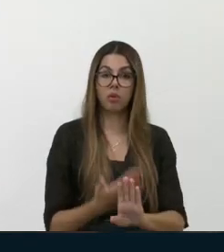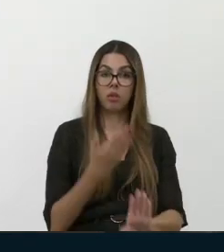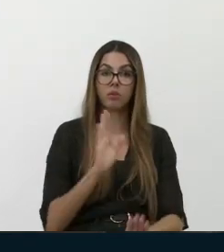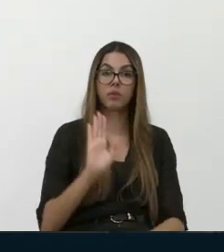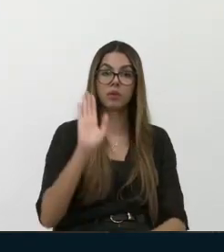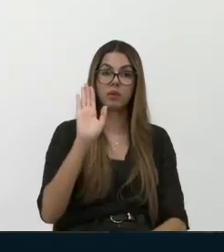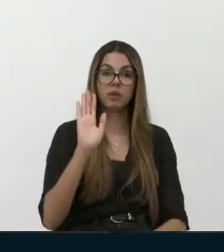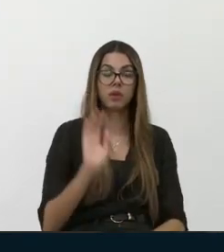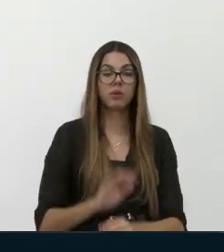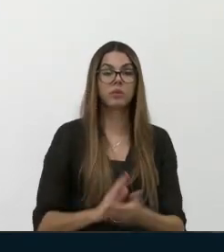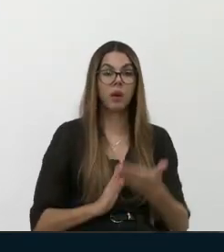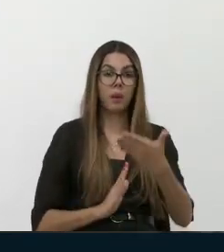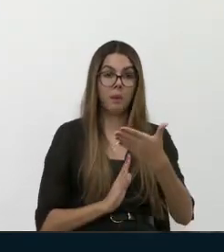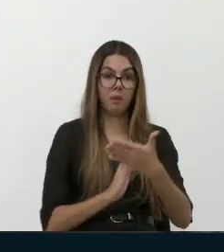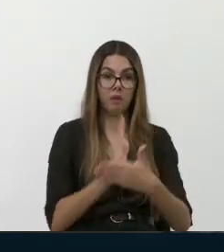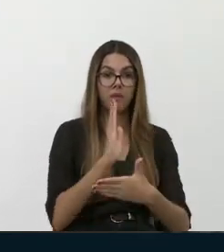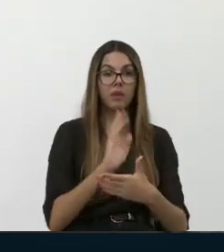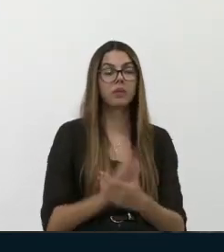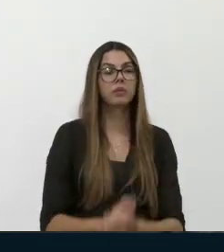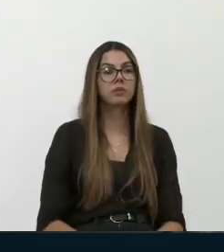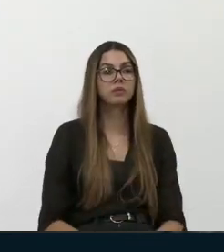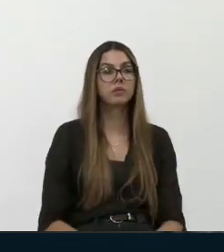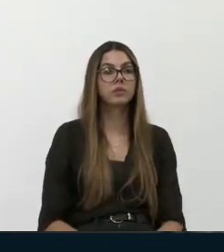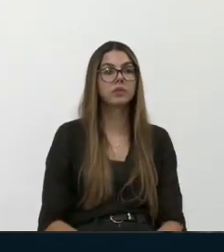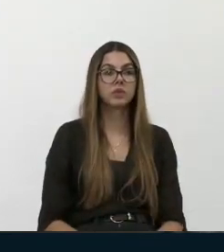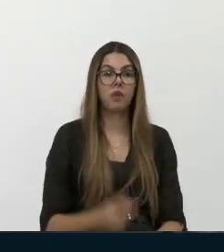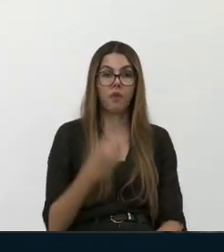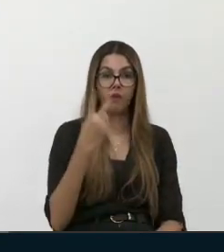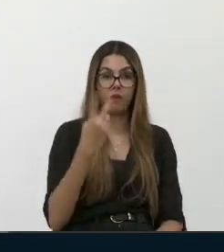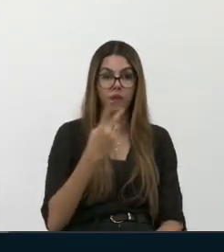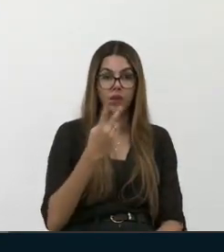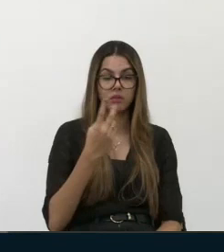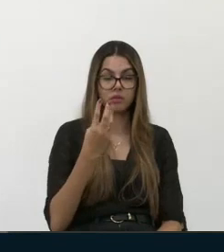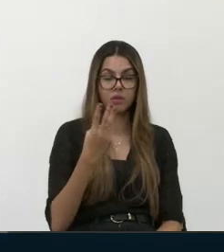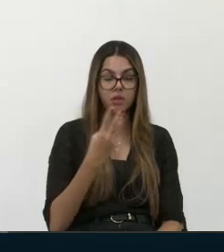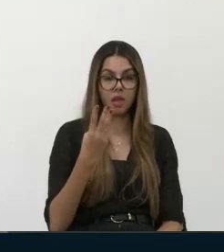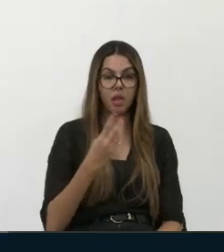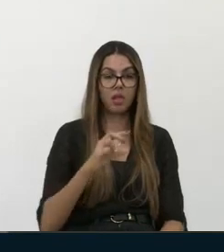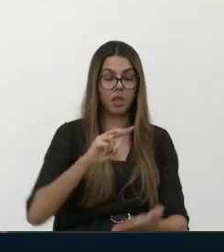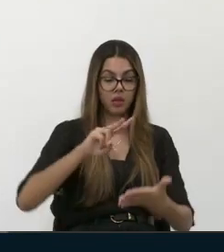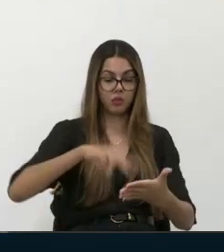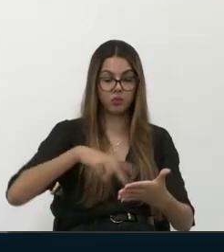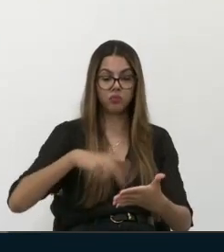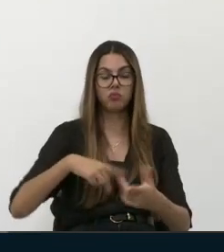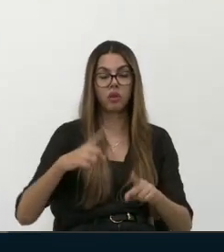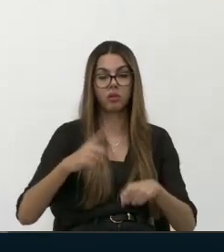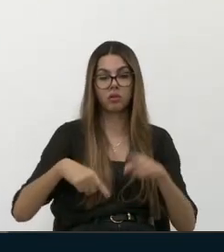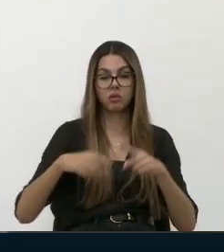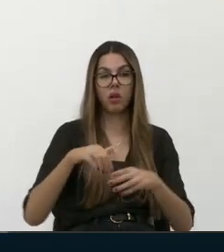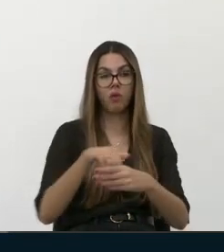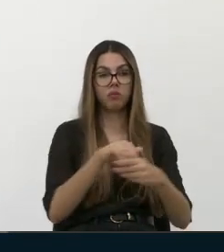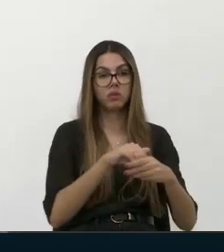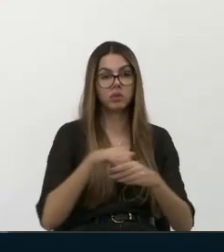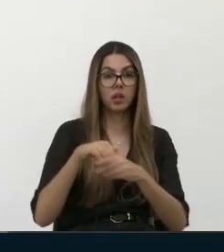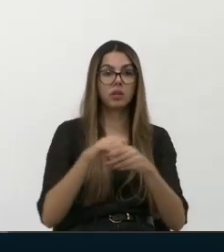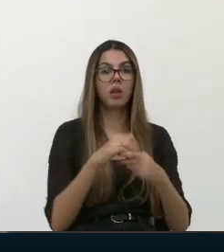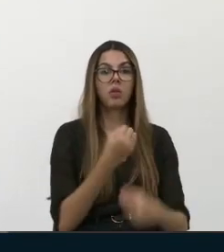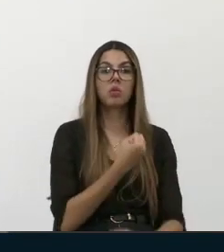votação, aprovado, encaminhe-se. Item 23. Leitura, discussão e votação do requerimento de informação